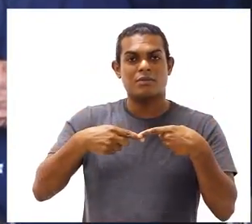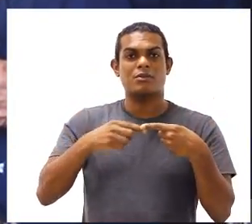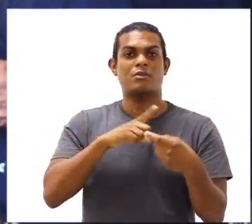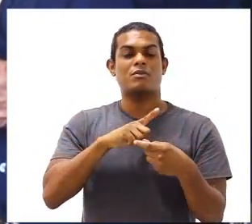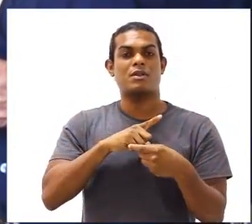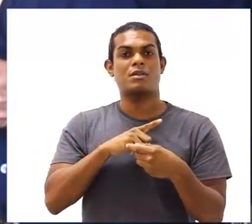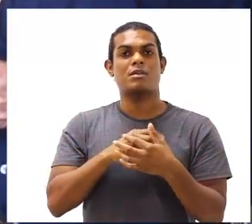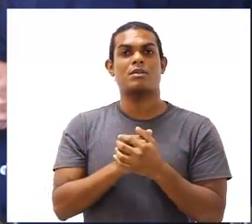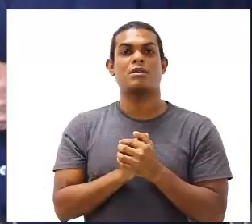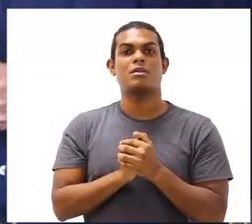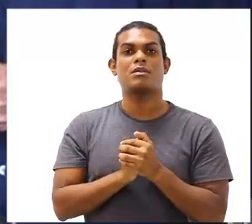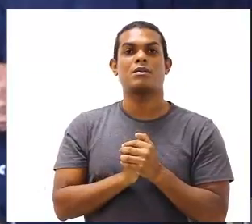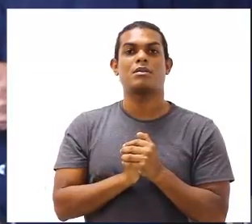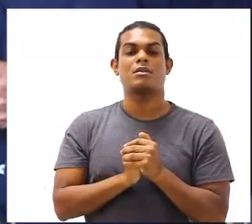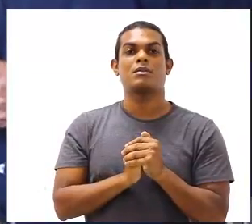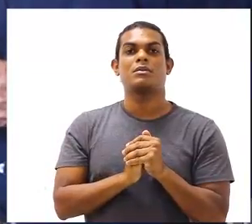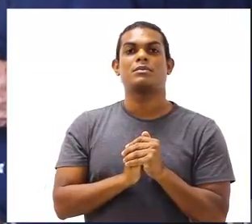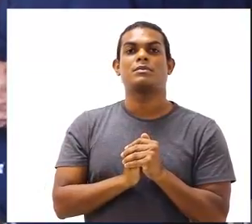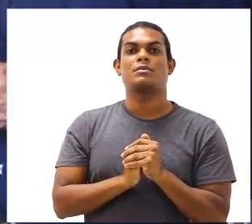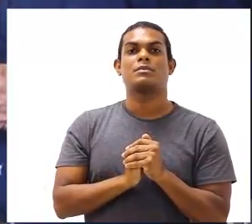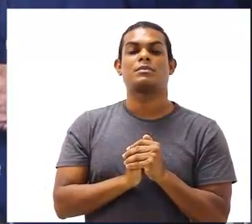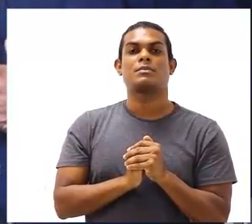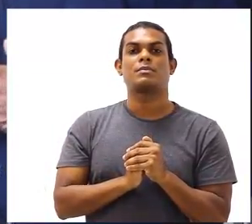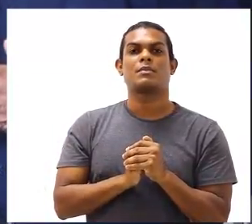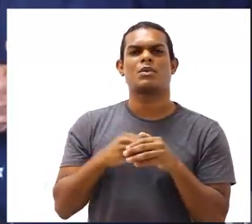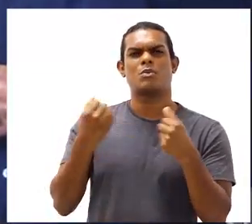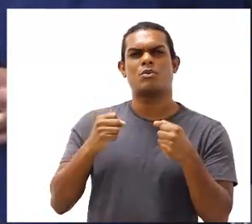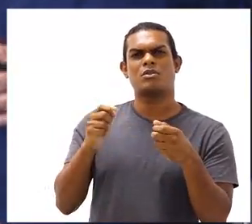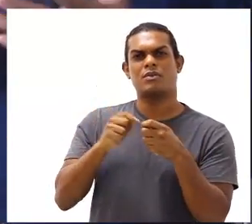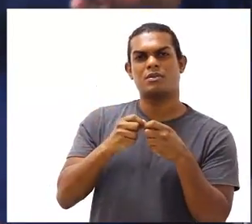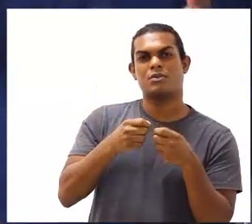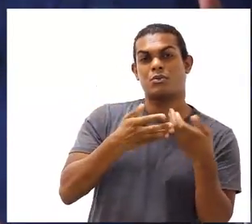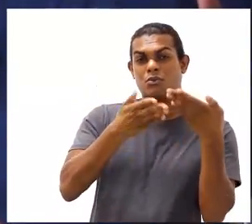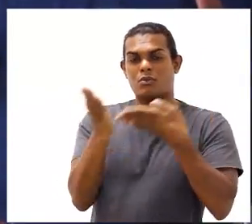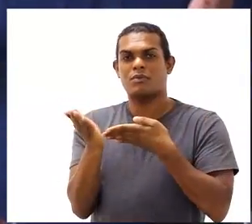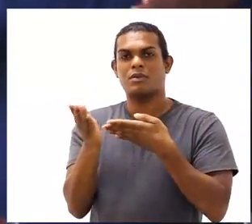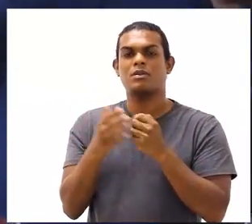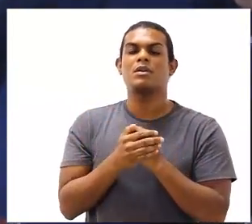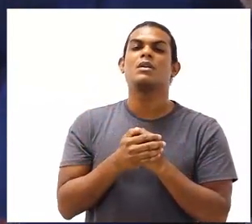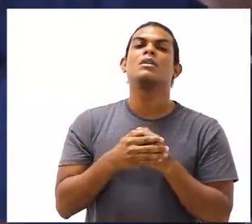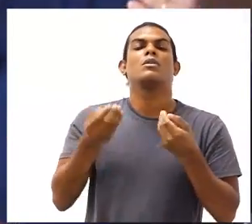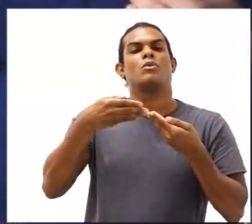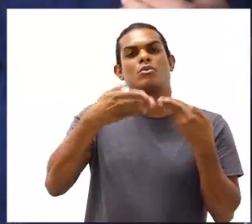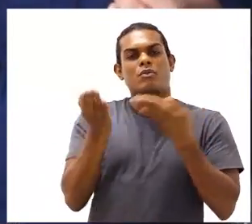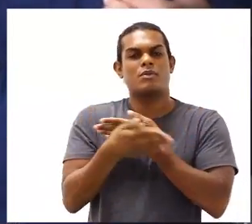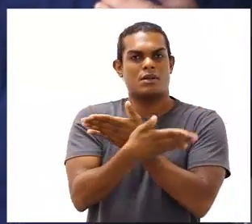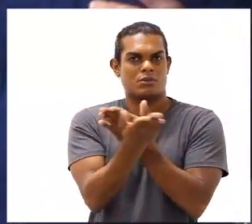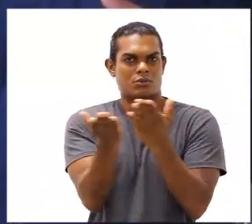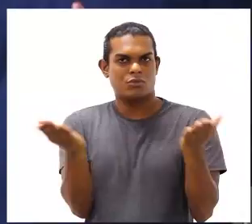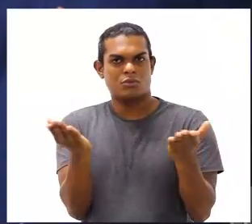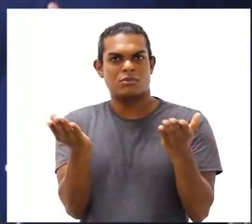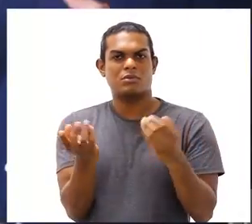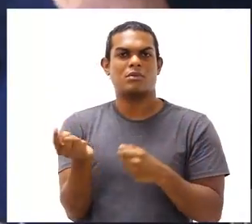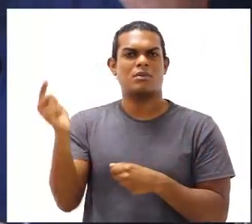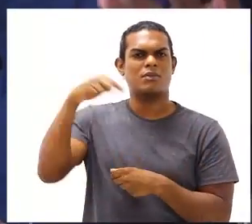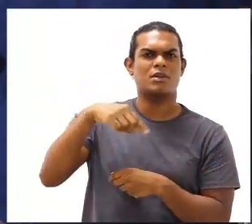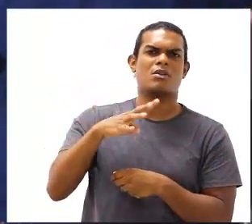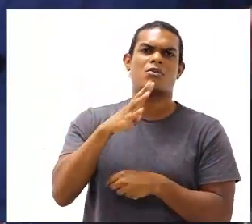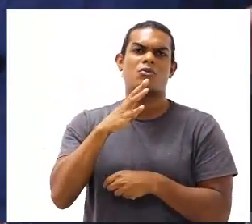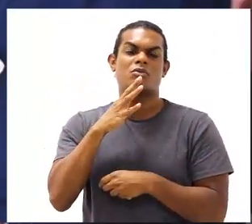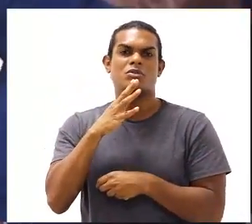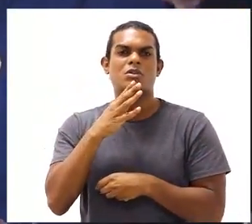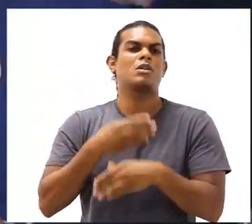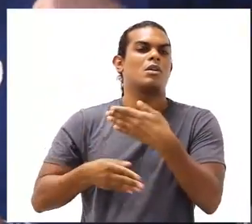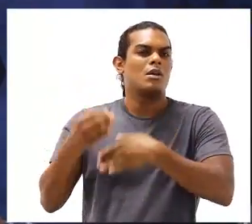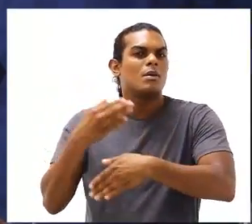e os destaques também. Posso fazer um convite? Convite. Vou convidar para conhecer, para interagir,